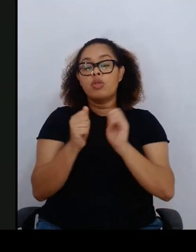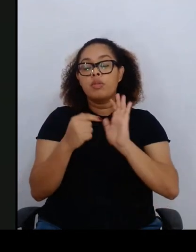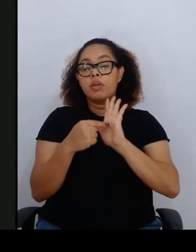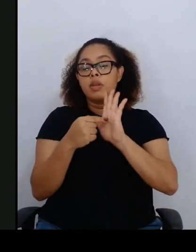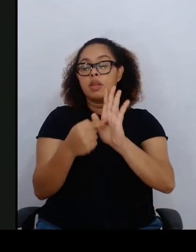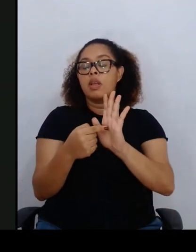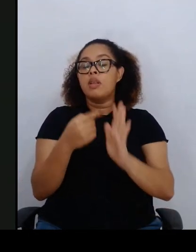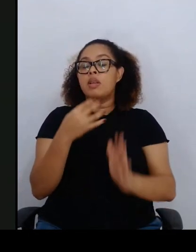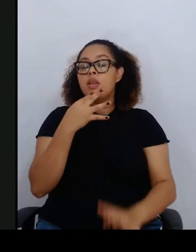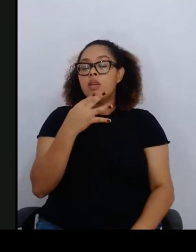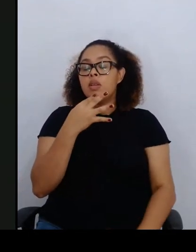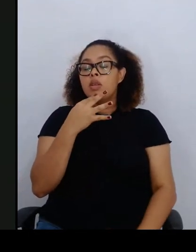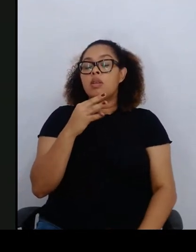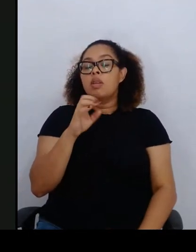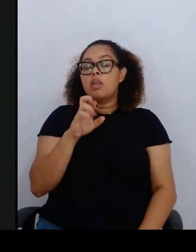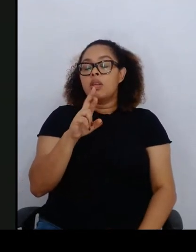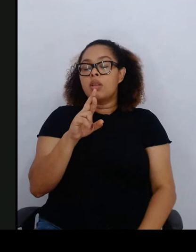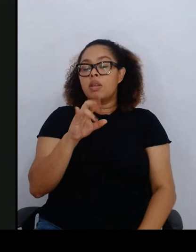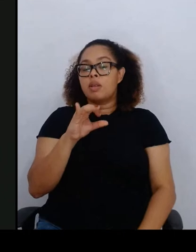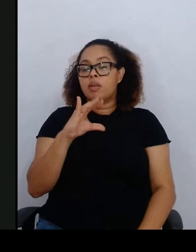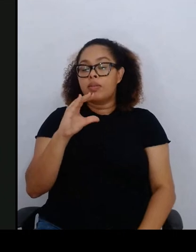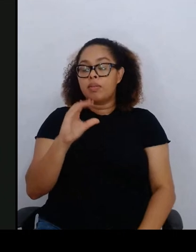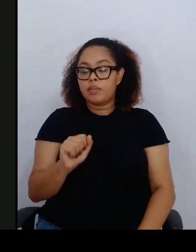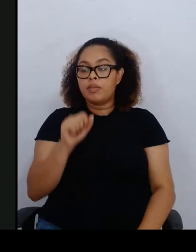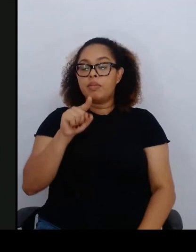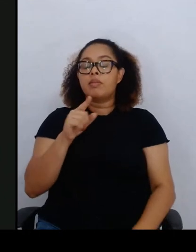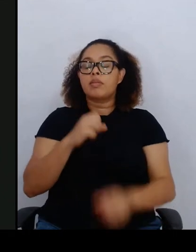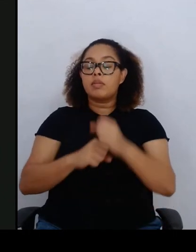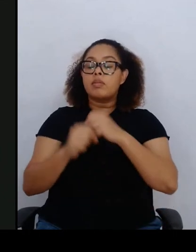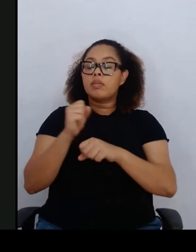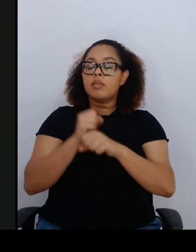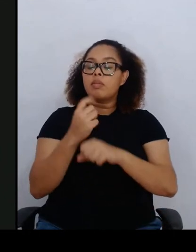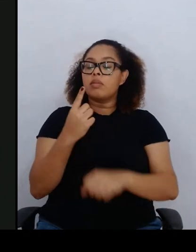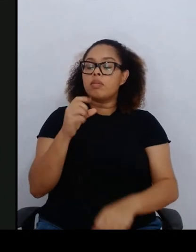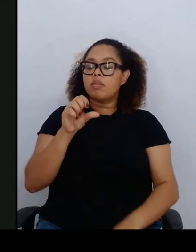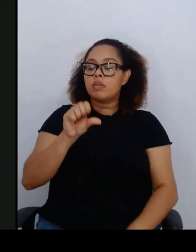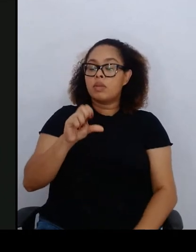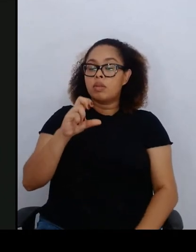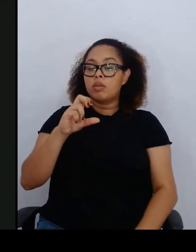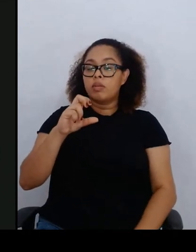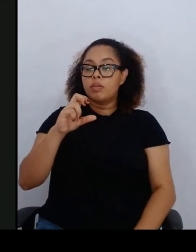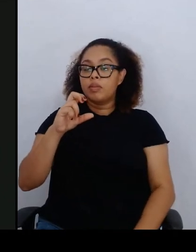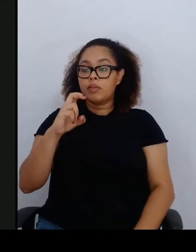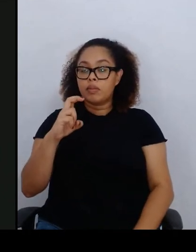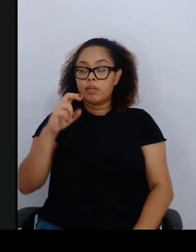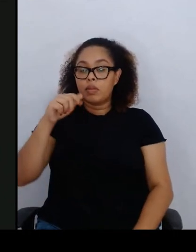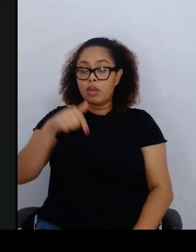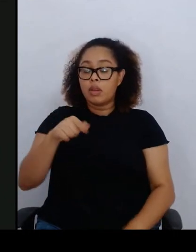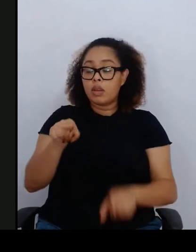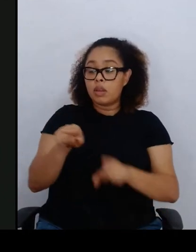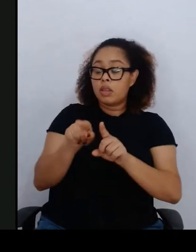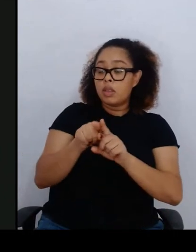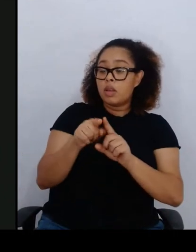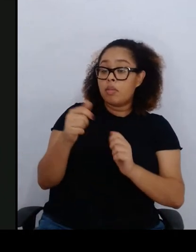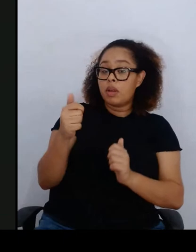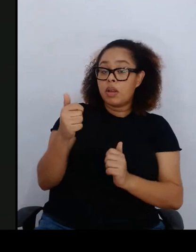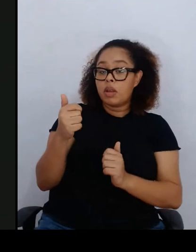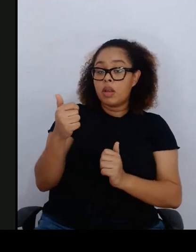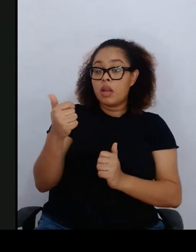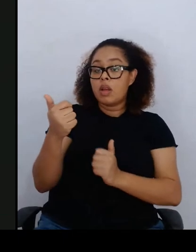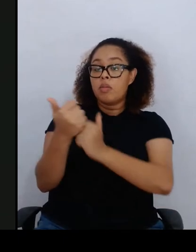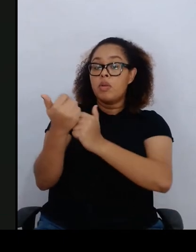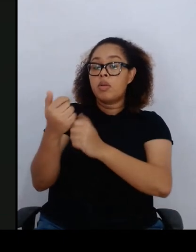conhecia em Londres em outubro de 1957 e apoiou e Alub quando ele foi preso e finalmente acabou sendo